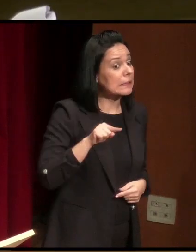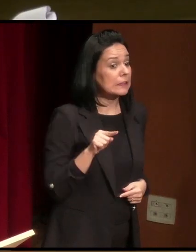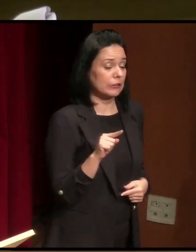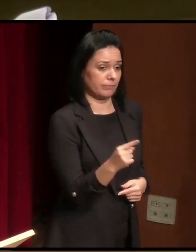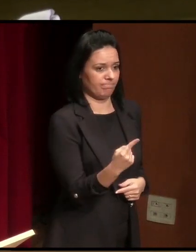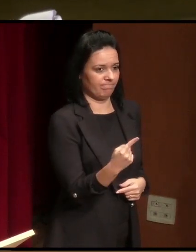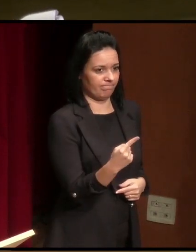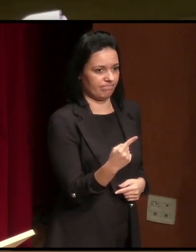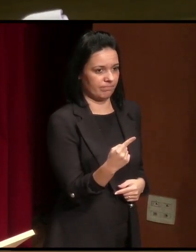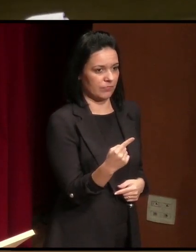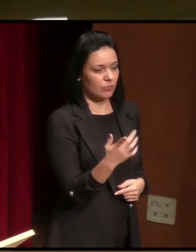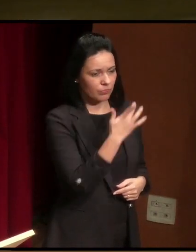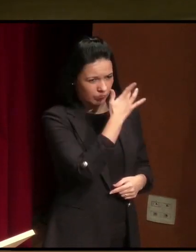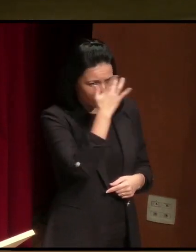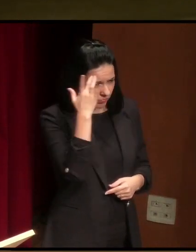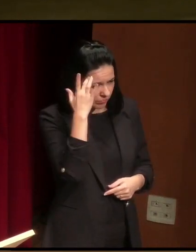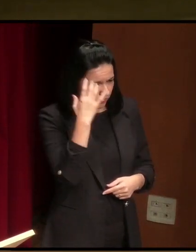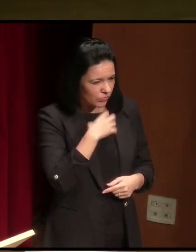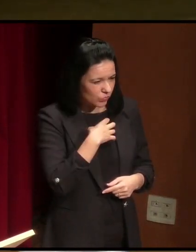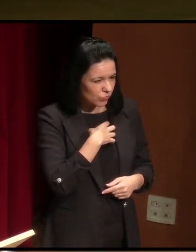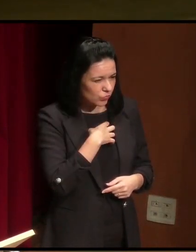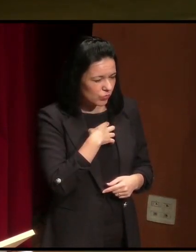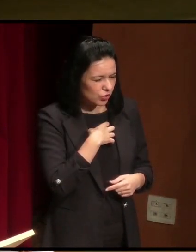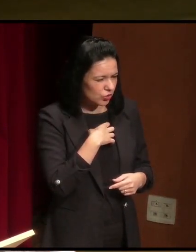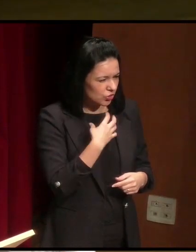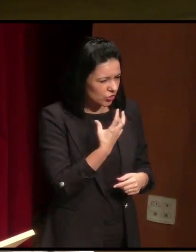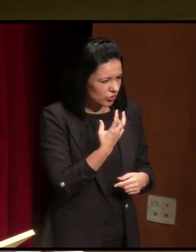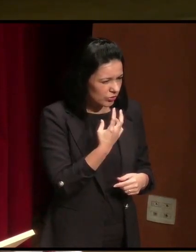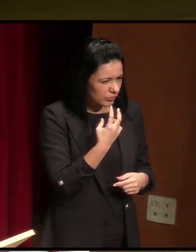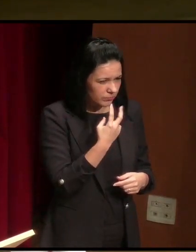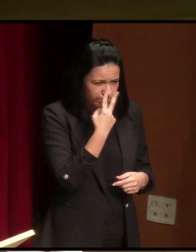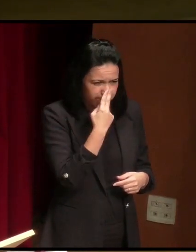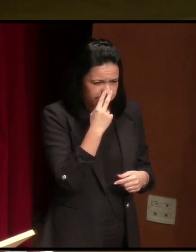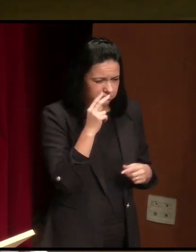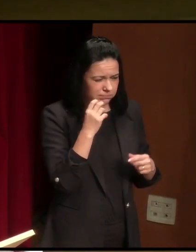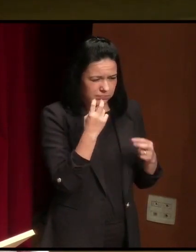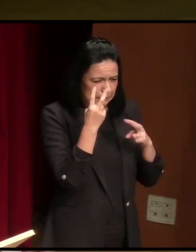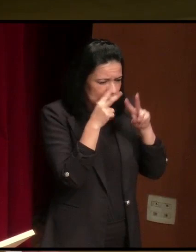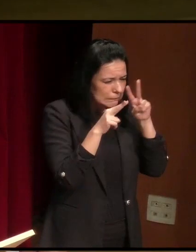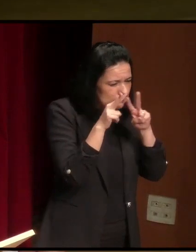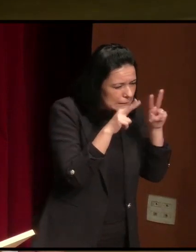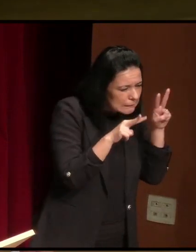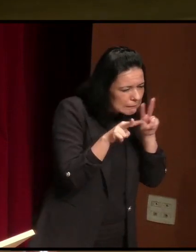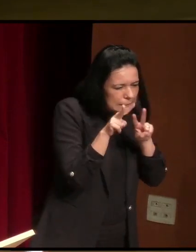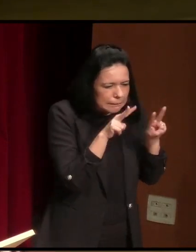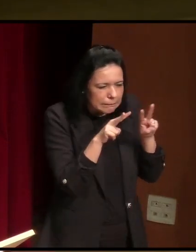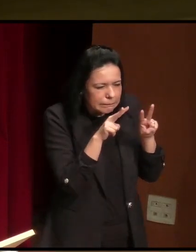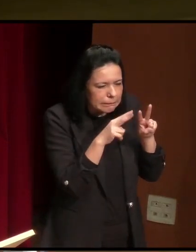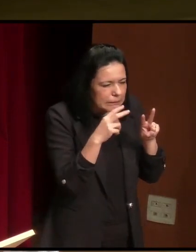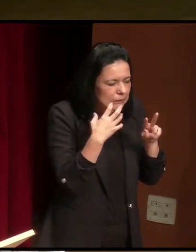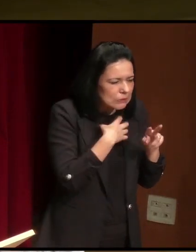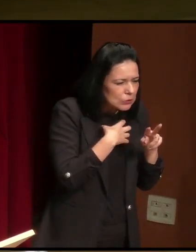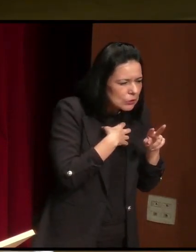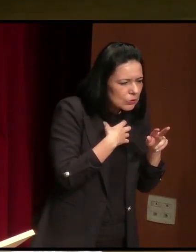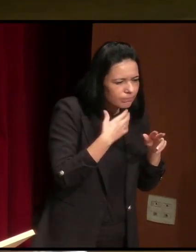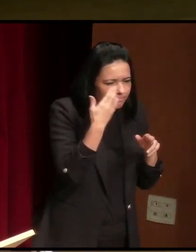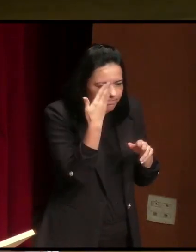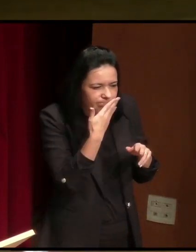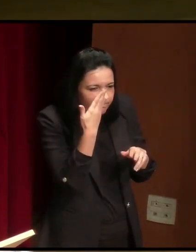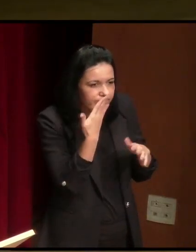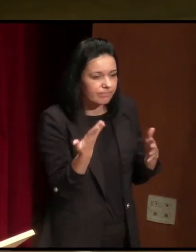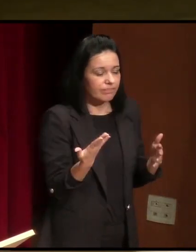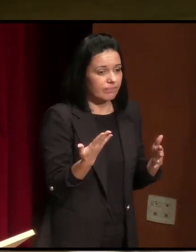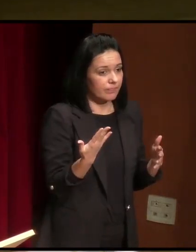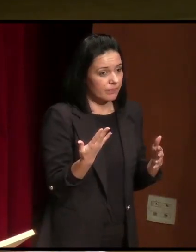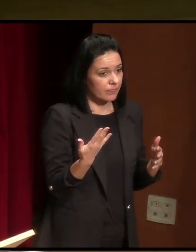com dificuldade também, que tem baixa visão. Uhum. Então, veja, tá pouco ainda, né, gente? Precisa fazer mais. Então a gente precisa aí